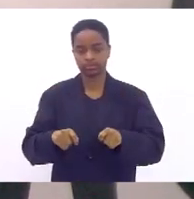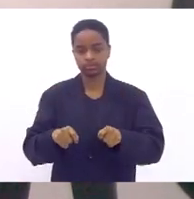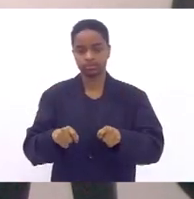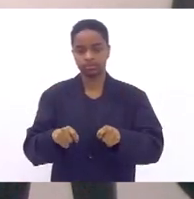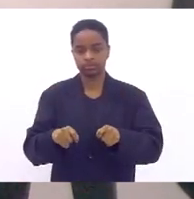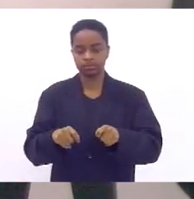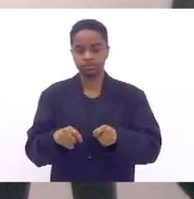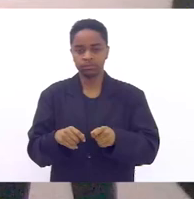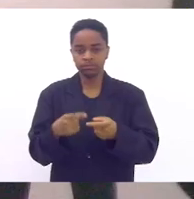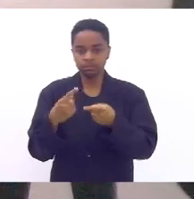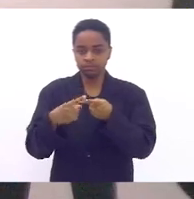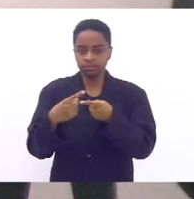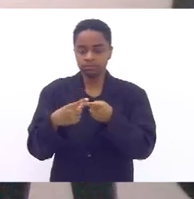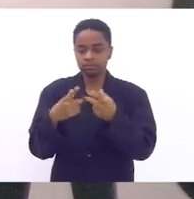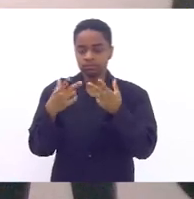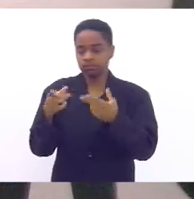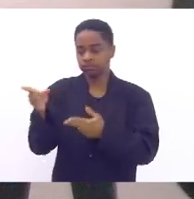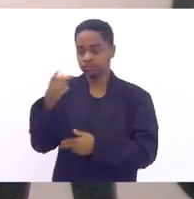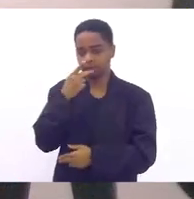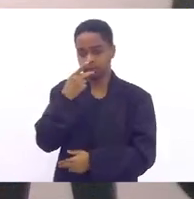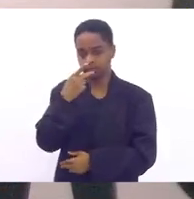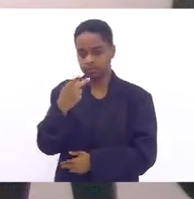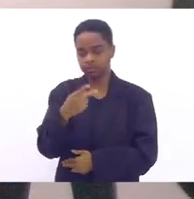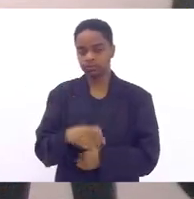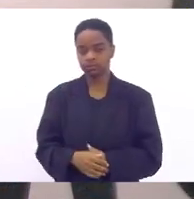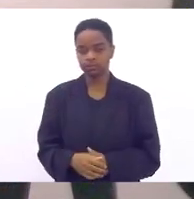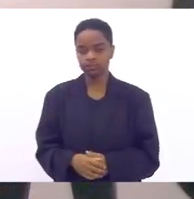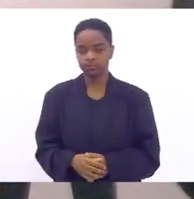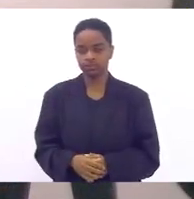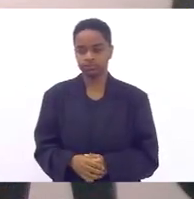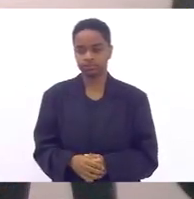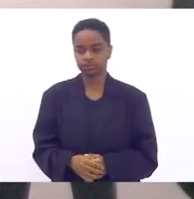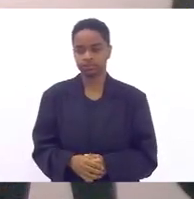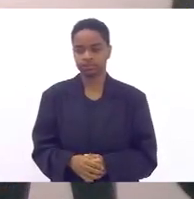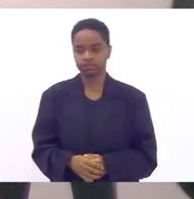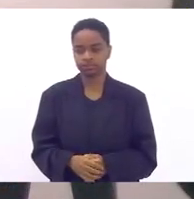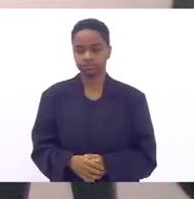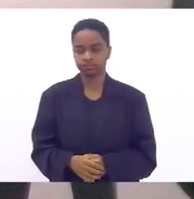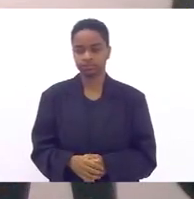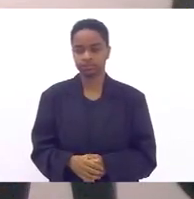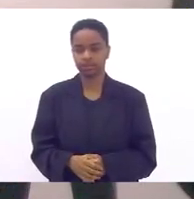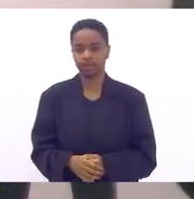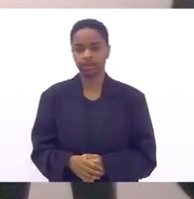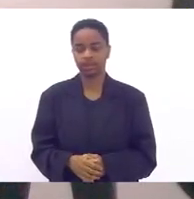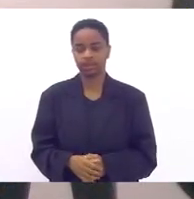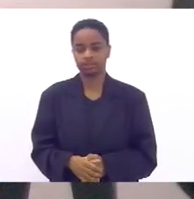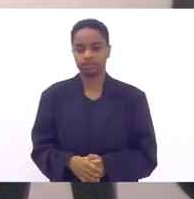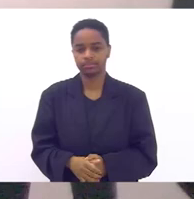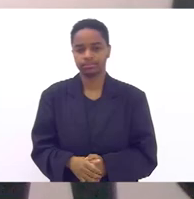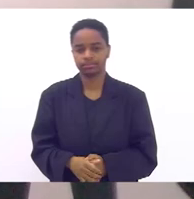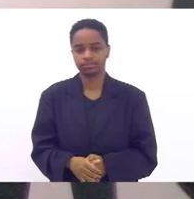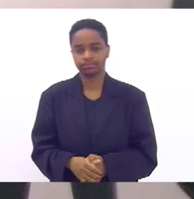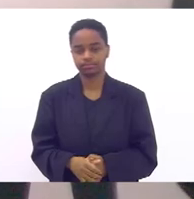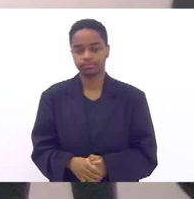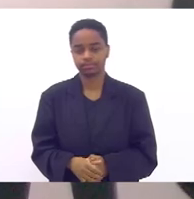eh como você ência pontuou e é muito concentrado essa questão